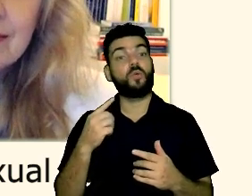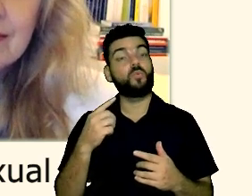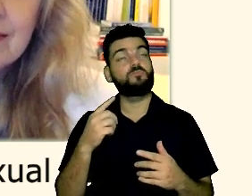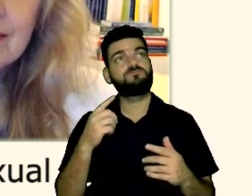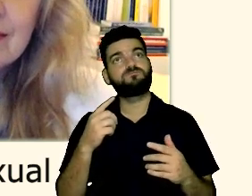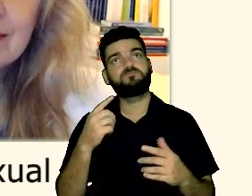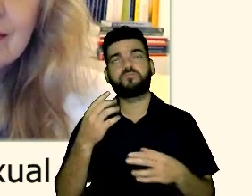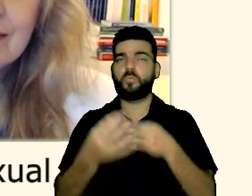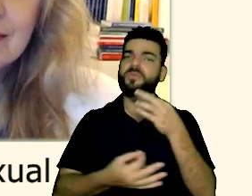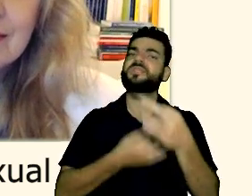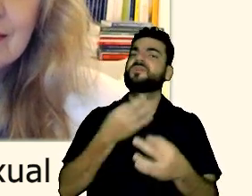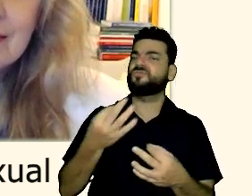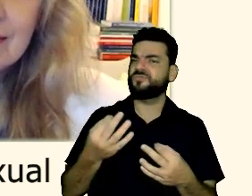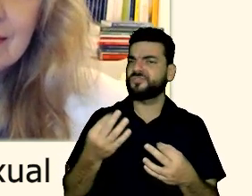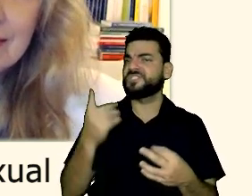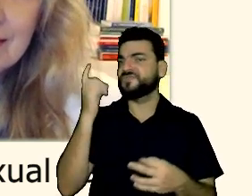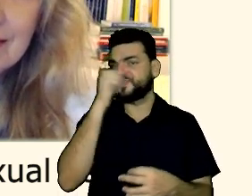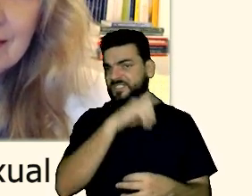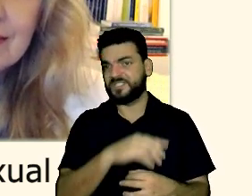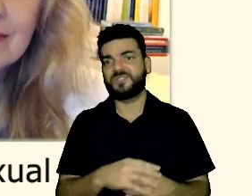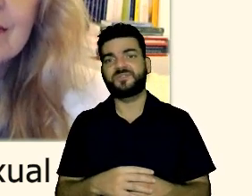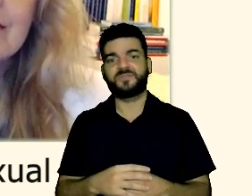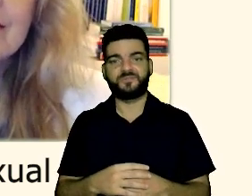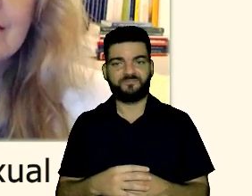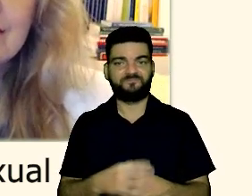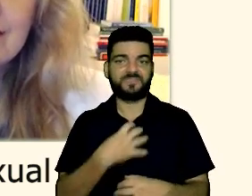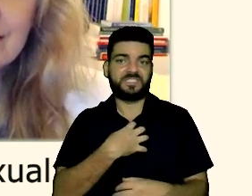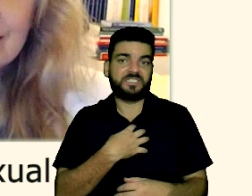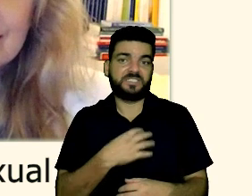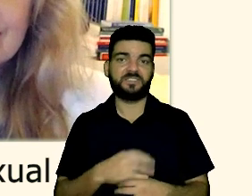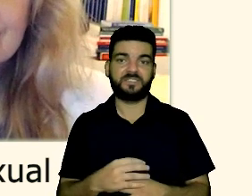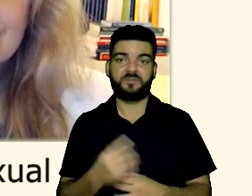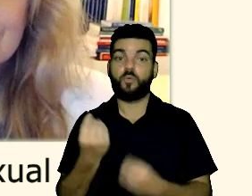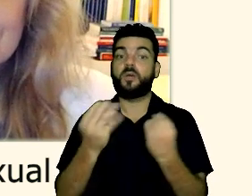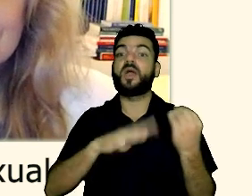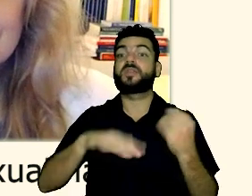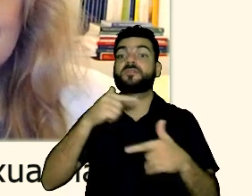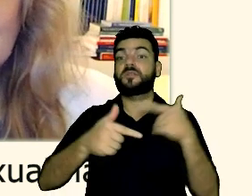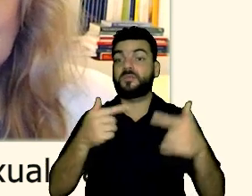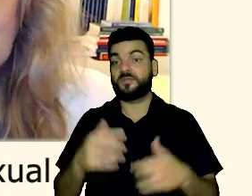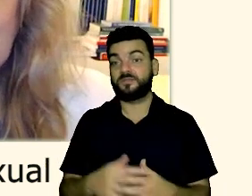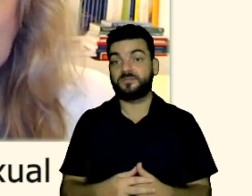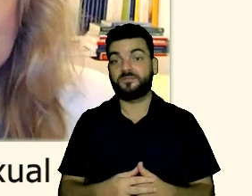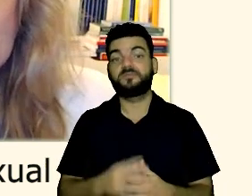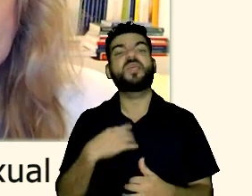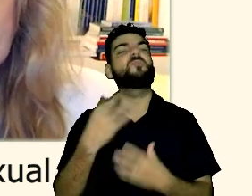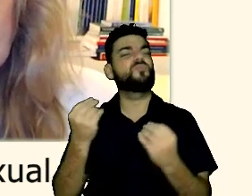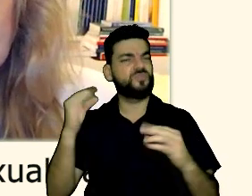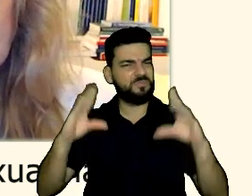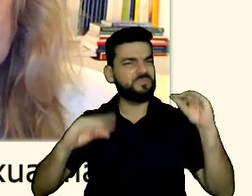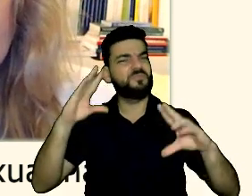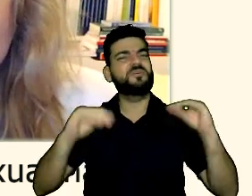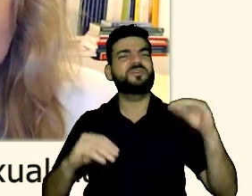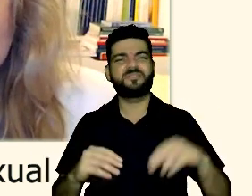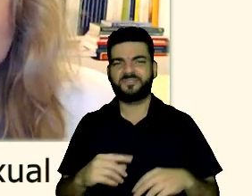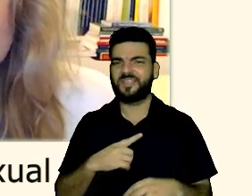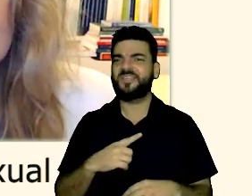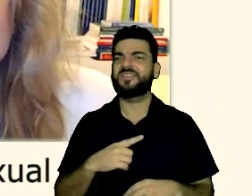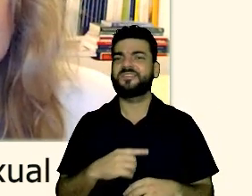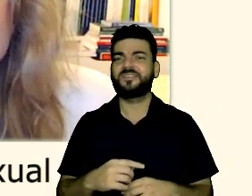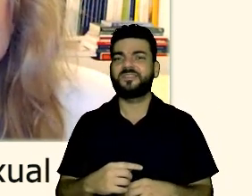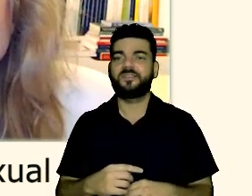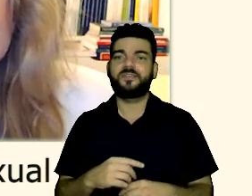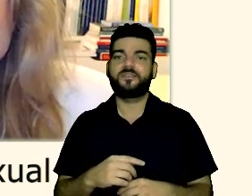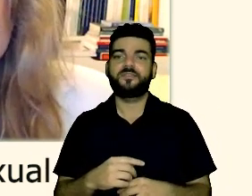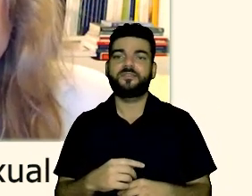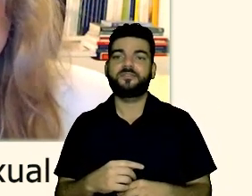muito interessante trazer essa questão para a discussão, porque realmente é um ponto de vista muito que a